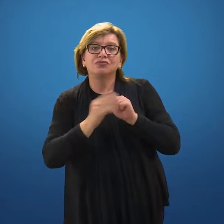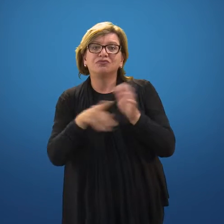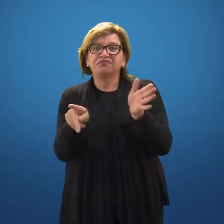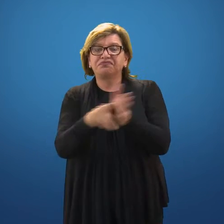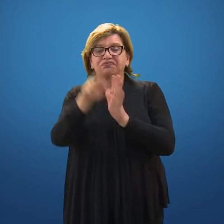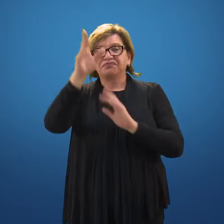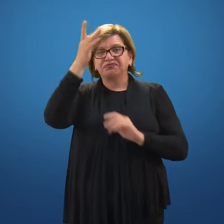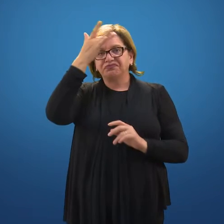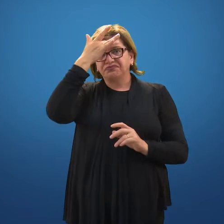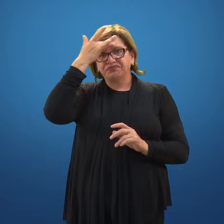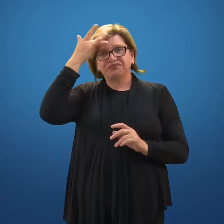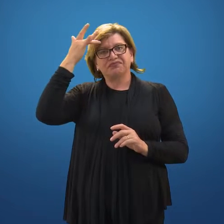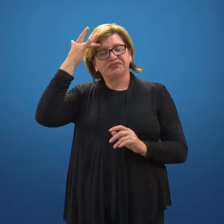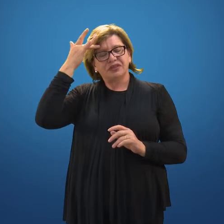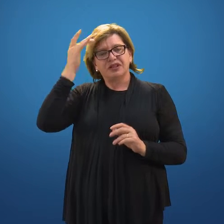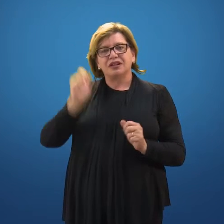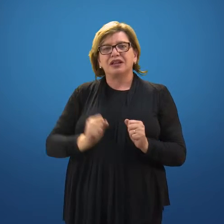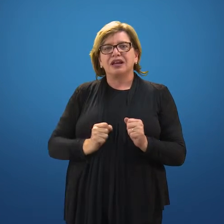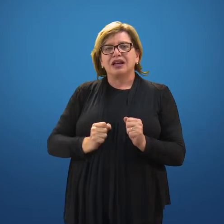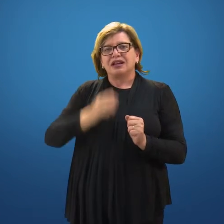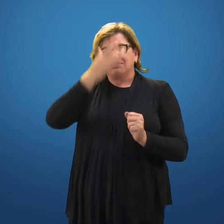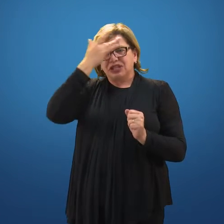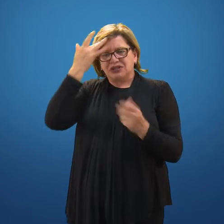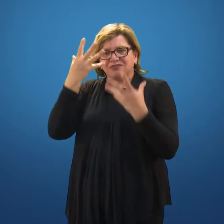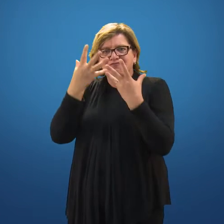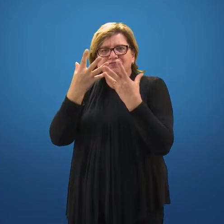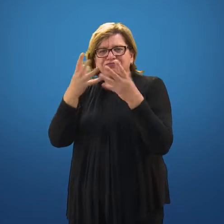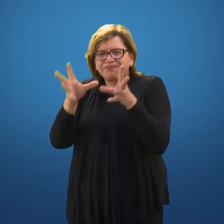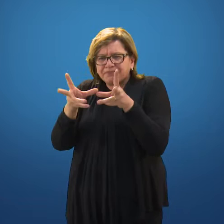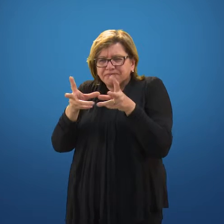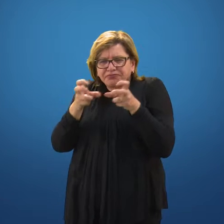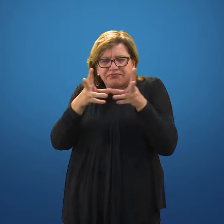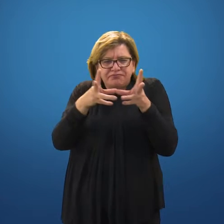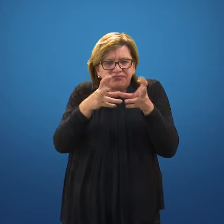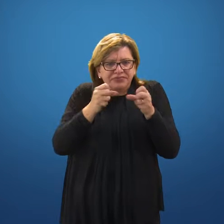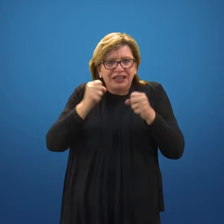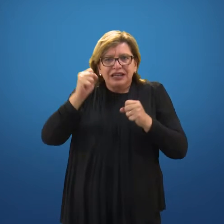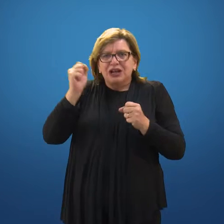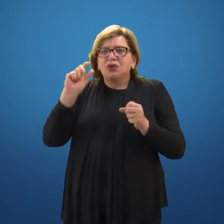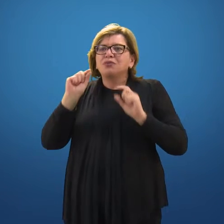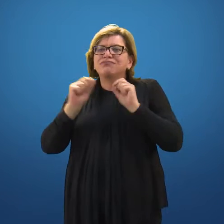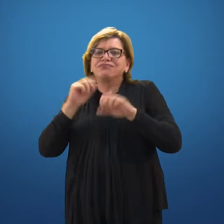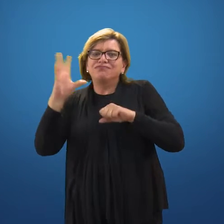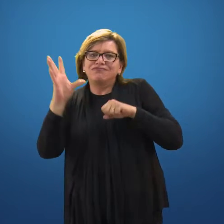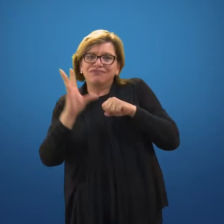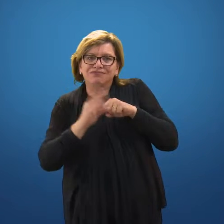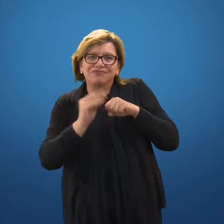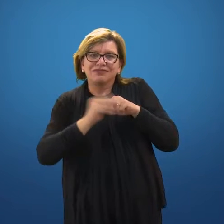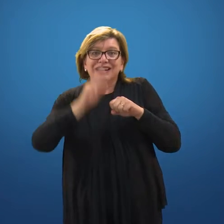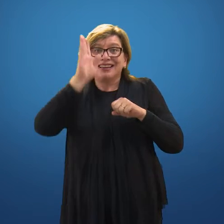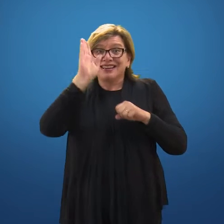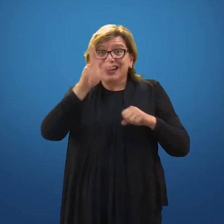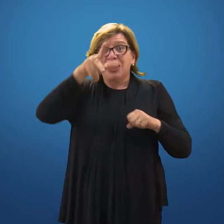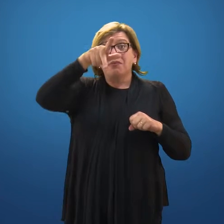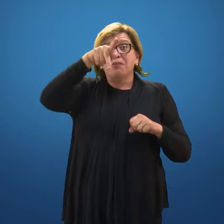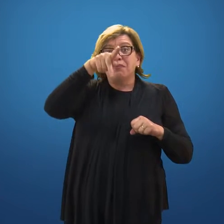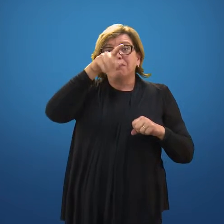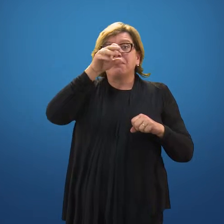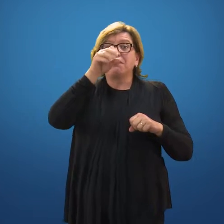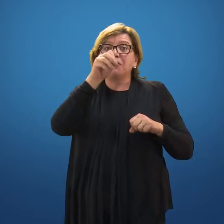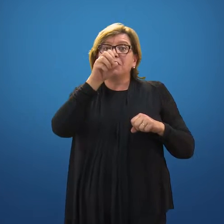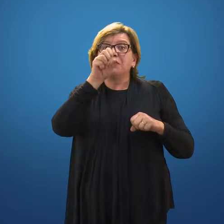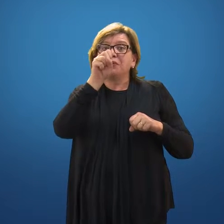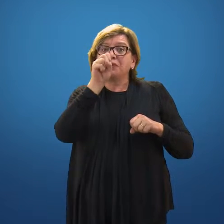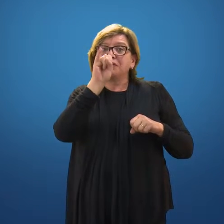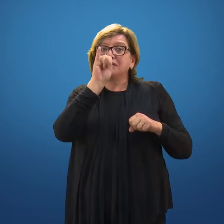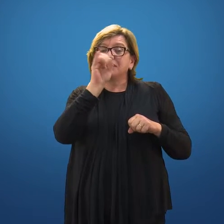homem. O homem se apropriava dos assuntos relacionados a esses campos do conhecimento já de uma forma positivista, principalmente